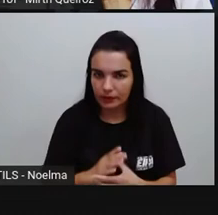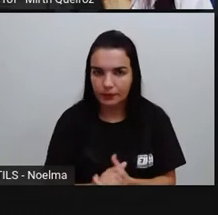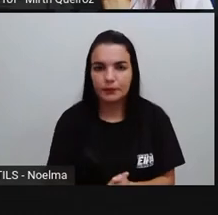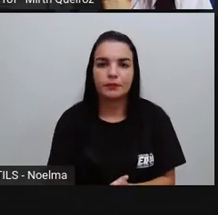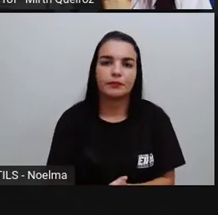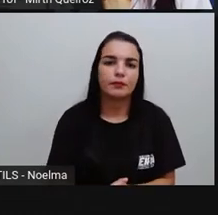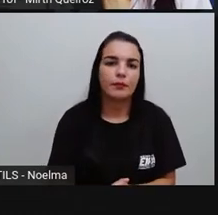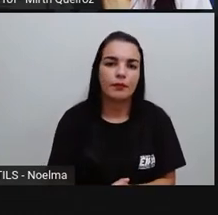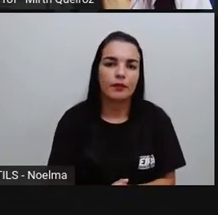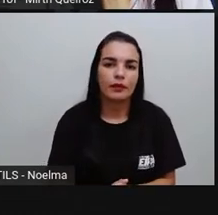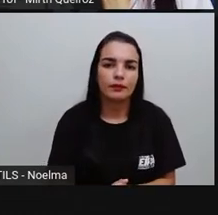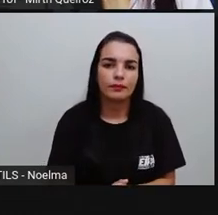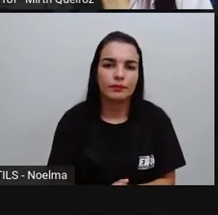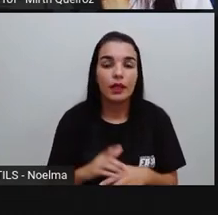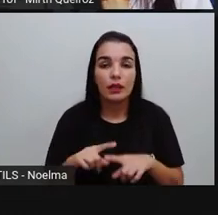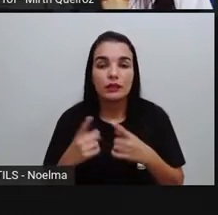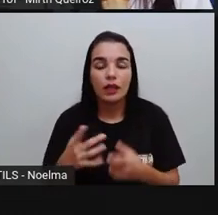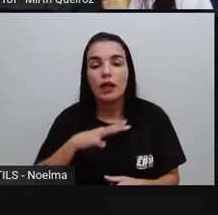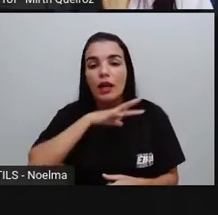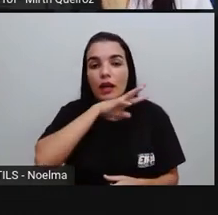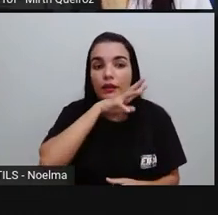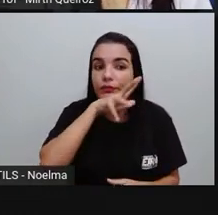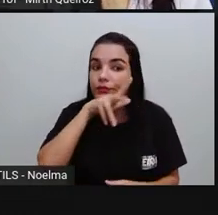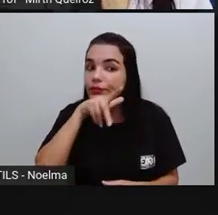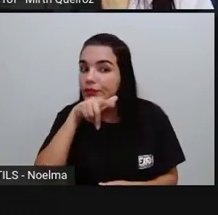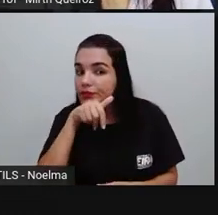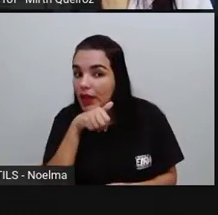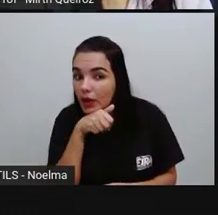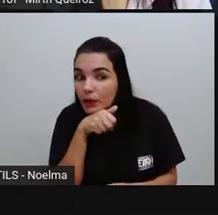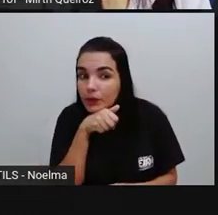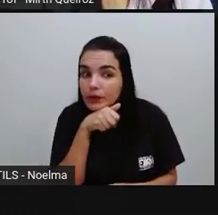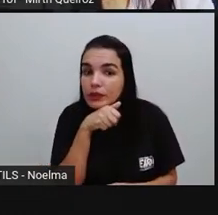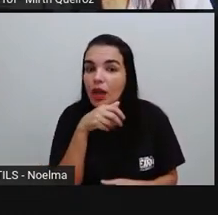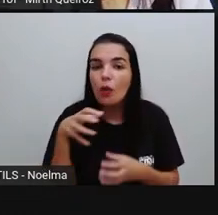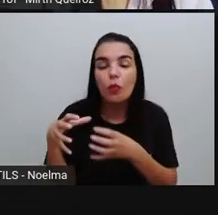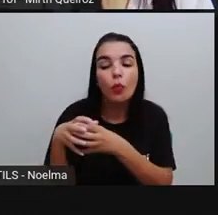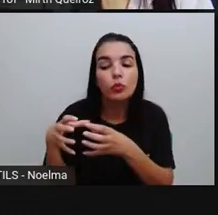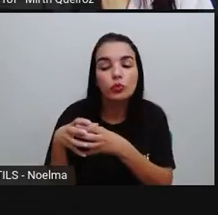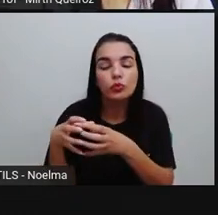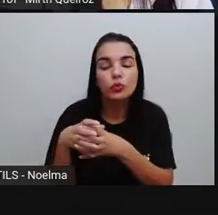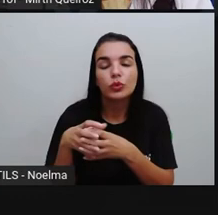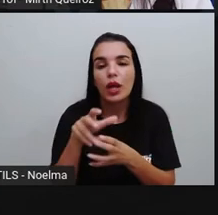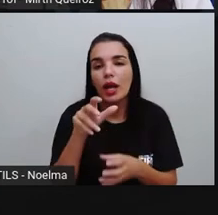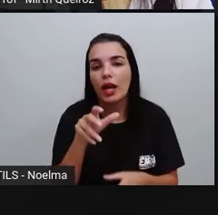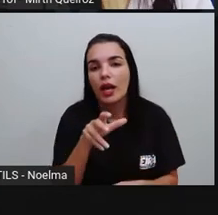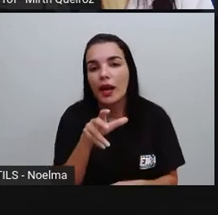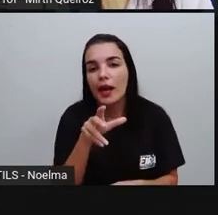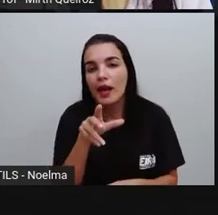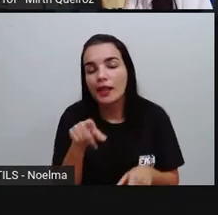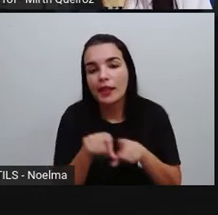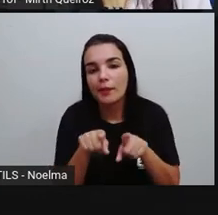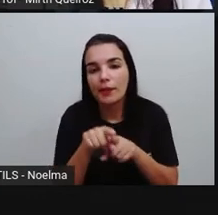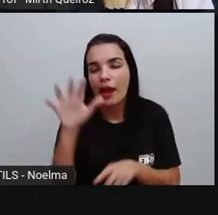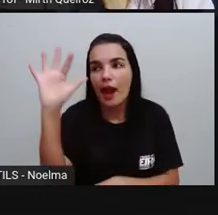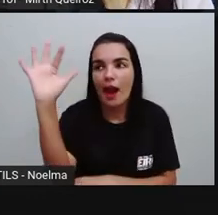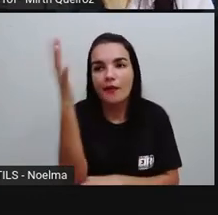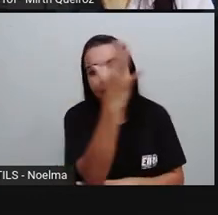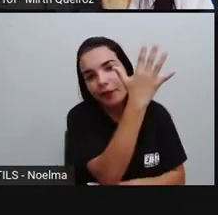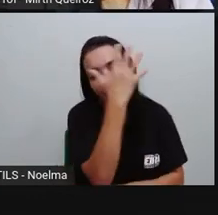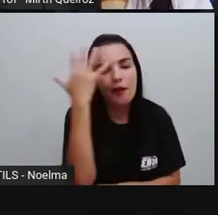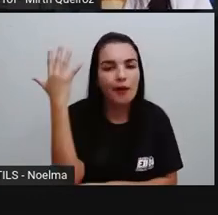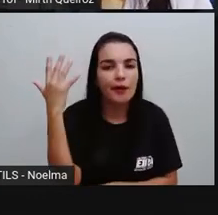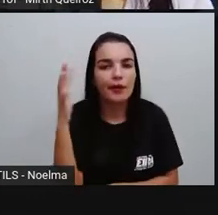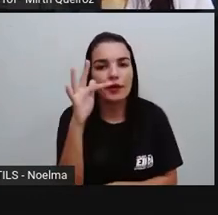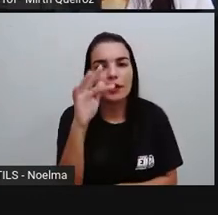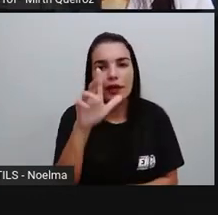exportação. A fauna, que é o quê? Conjunto de animais, e a flora, que seria as plantas,